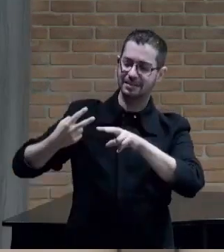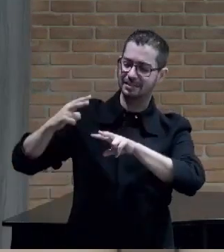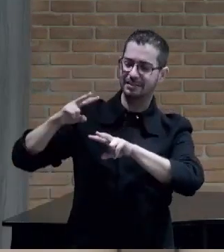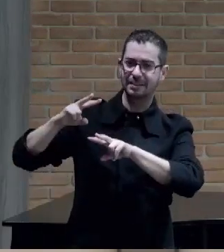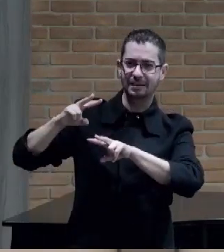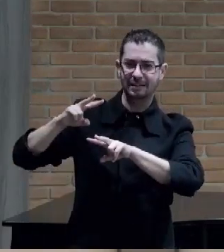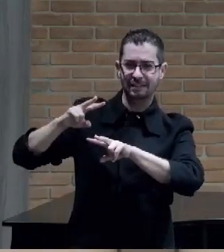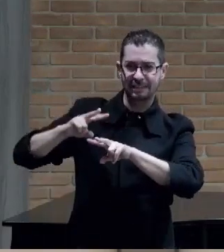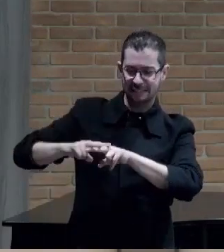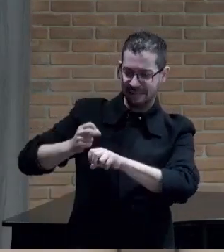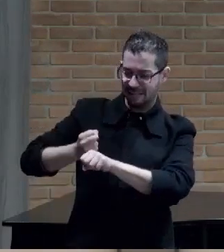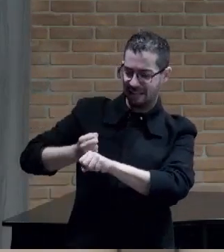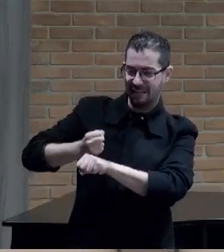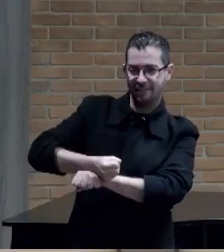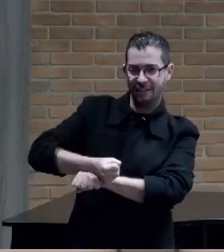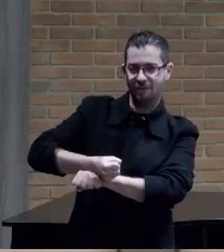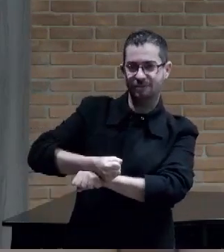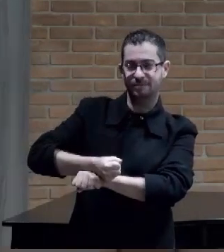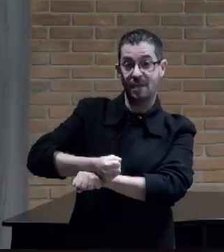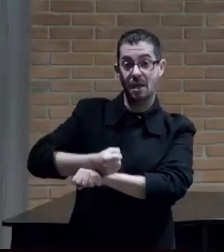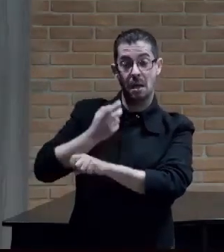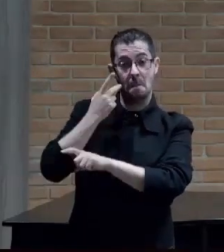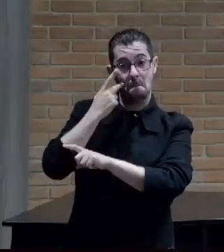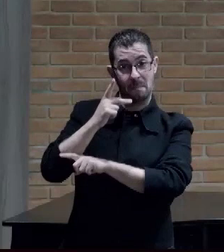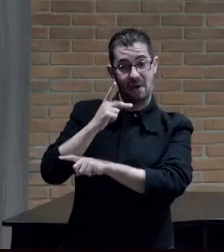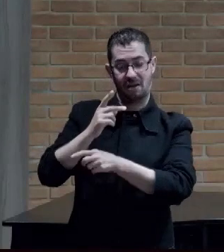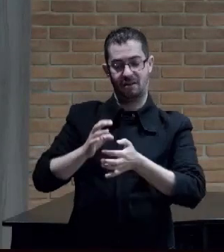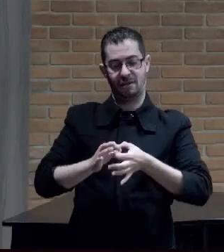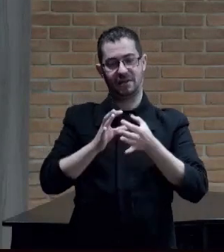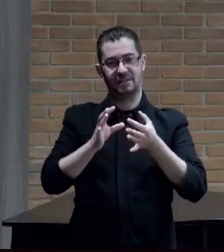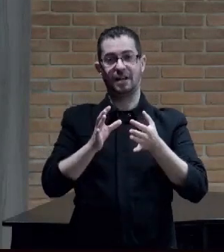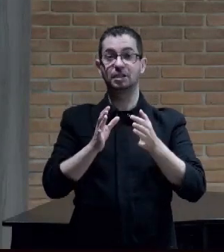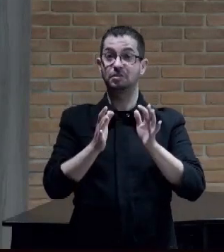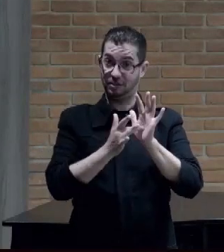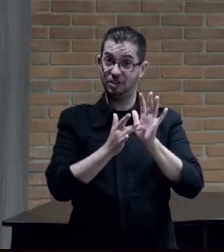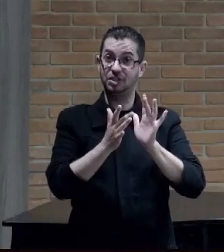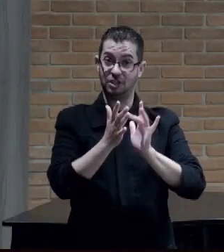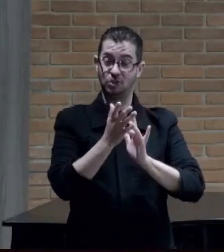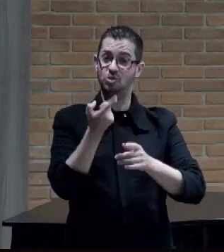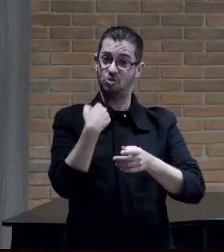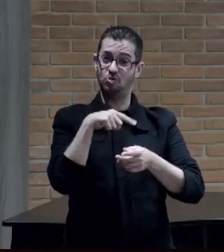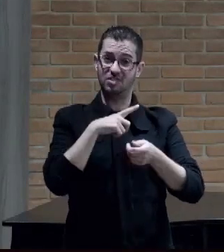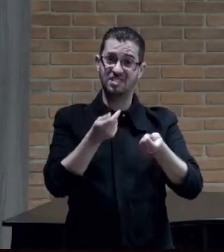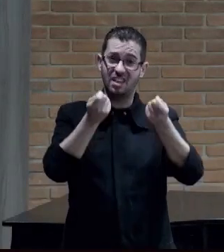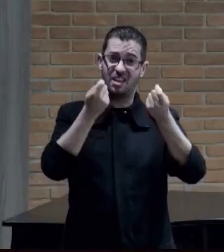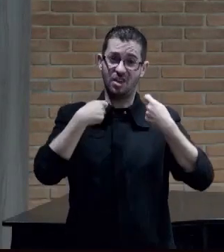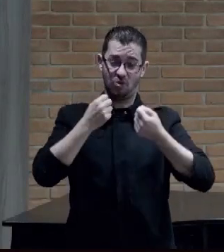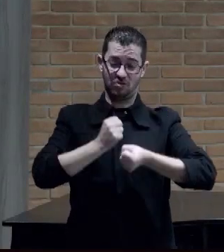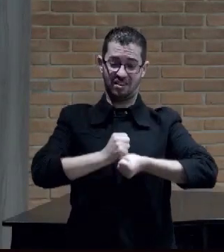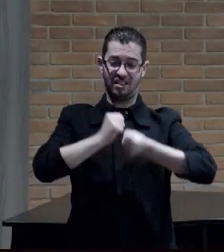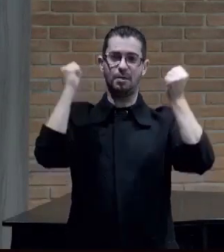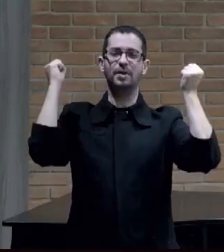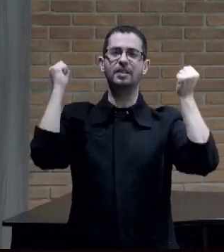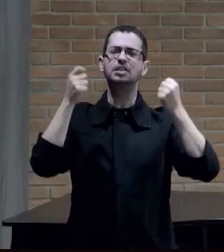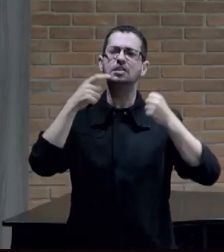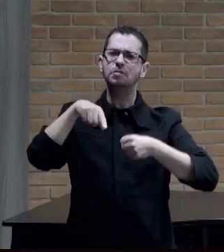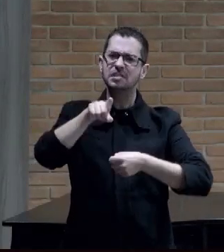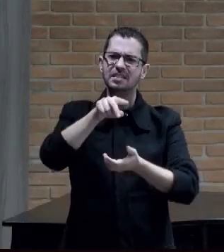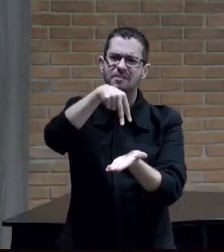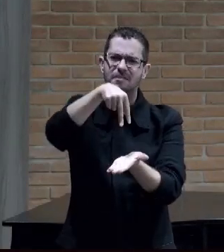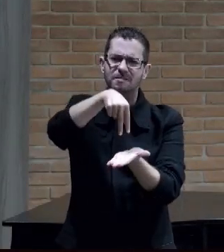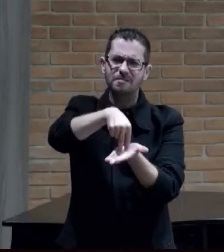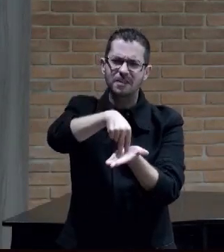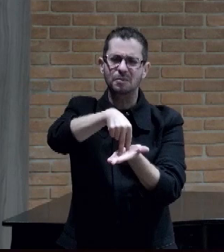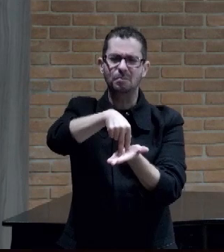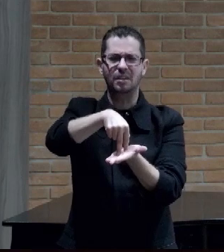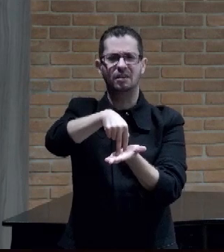nós. Gálatas 5:1, para a liberdade foi que Cristo nos libertou. Permanecei, pois, firmes, e não vos